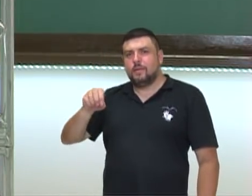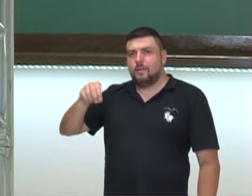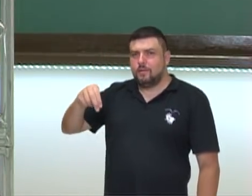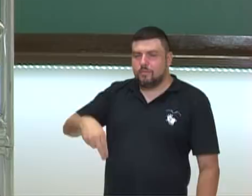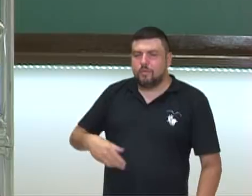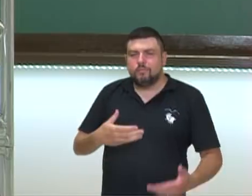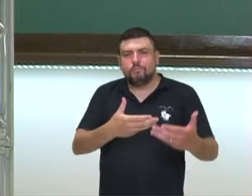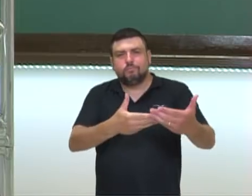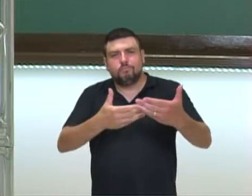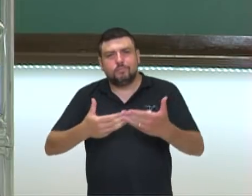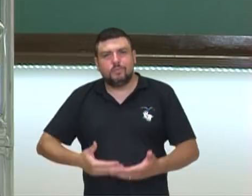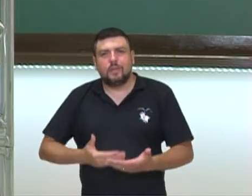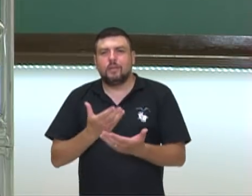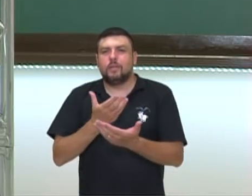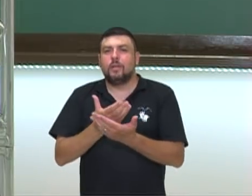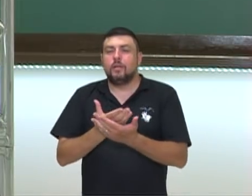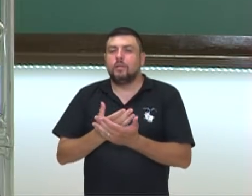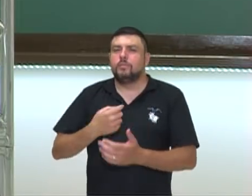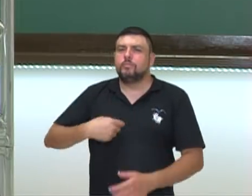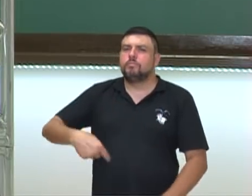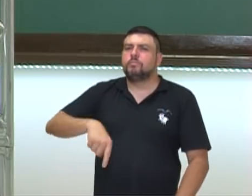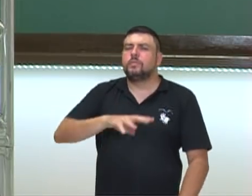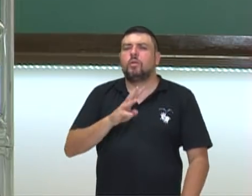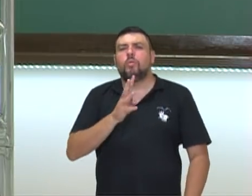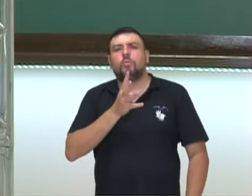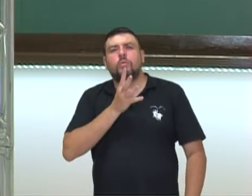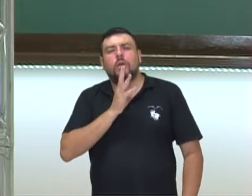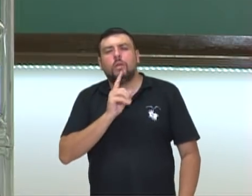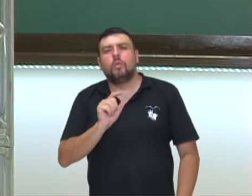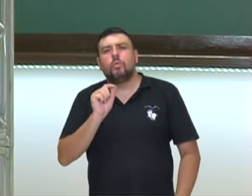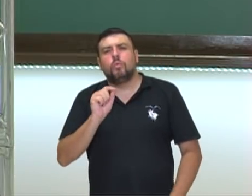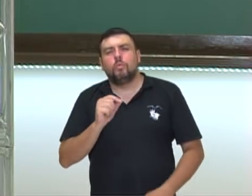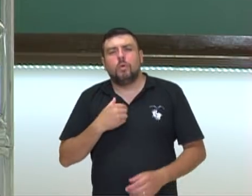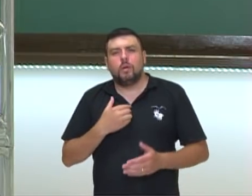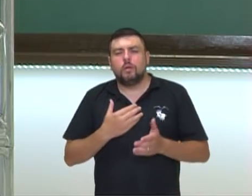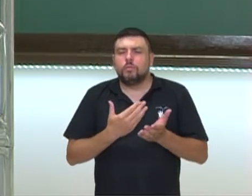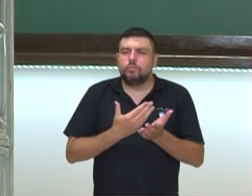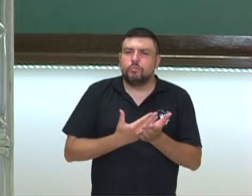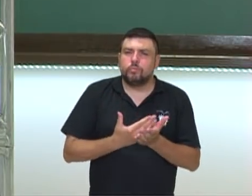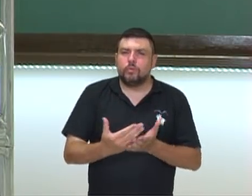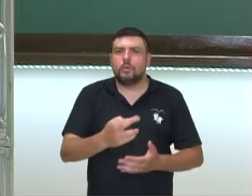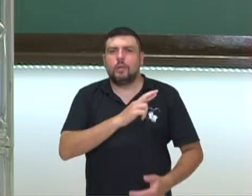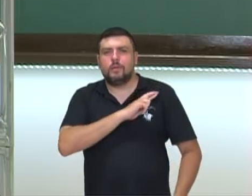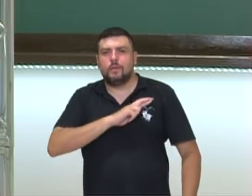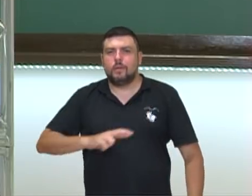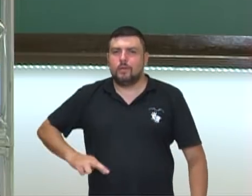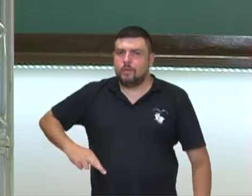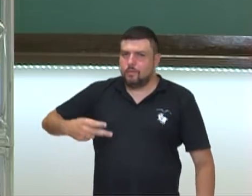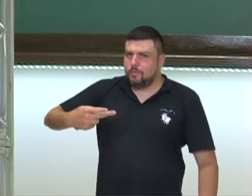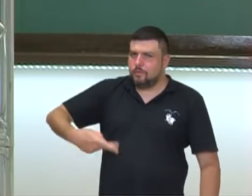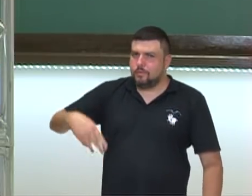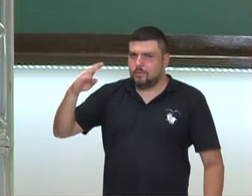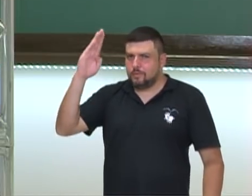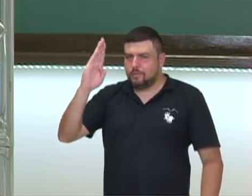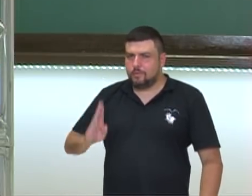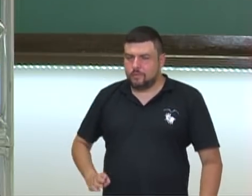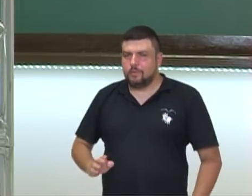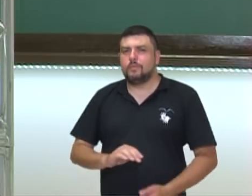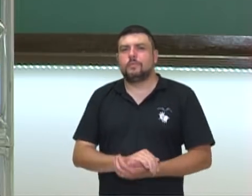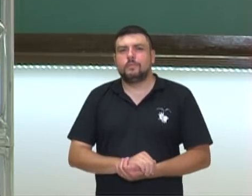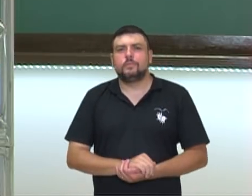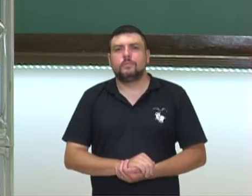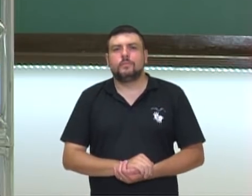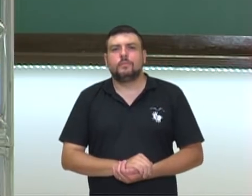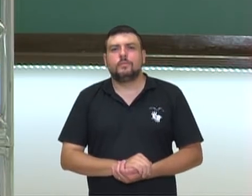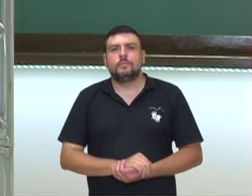aula para conhecermos mais sobre o início da República no Brasil, sobre a história da nossa